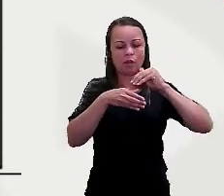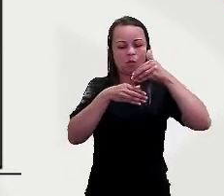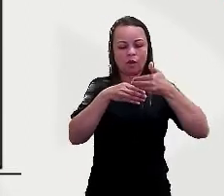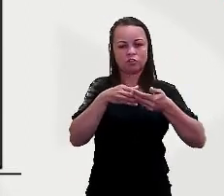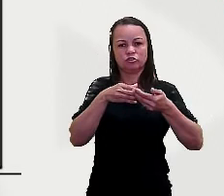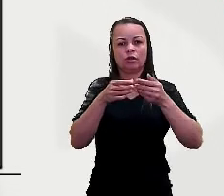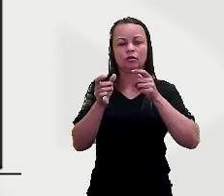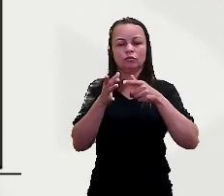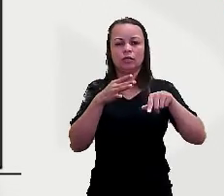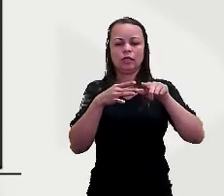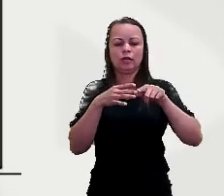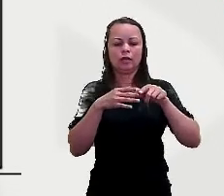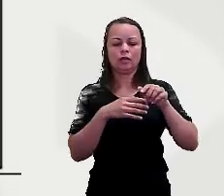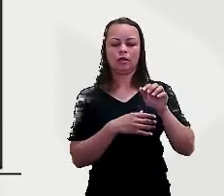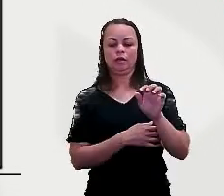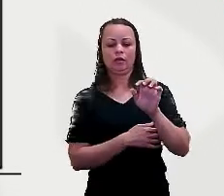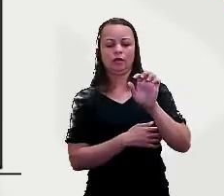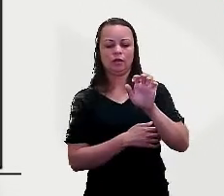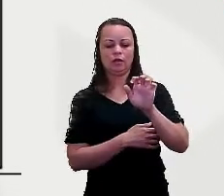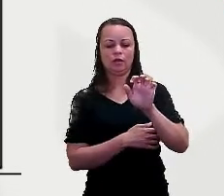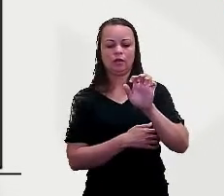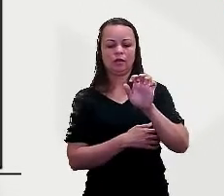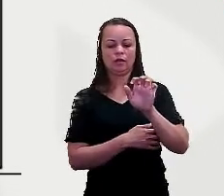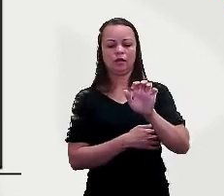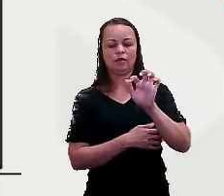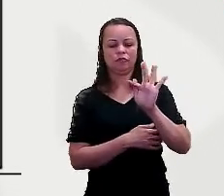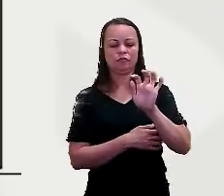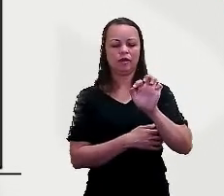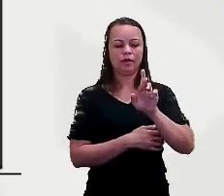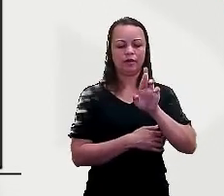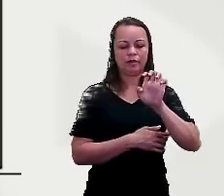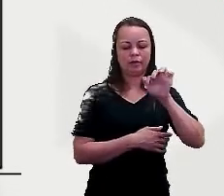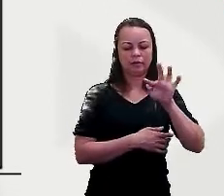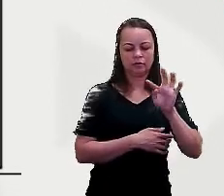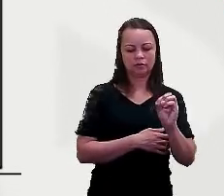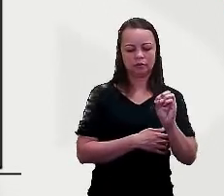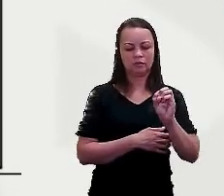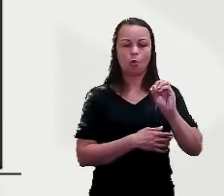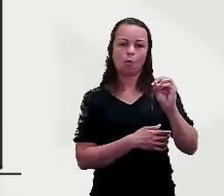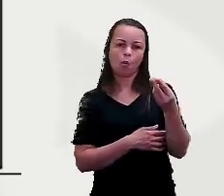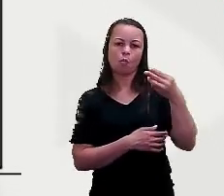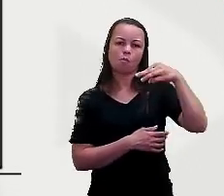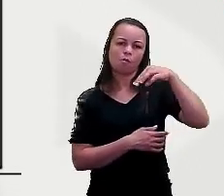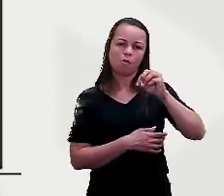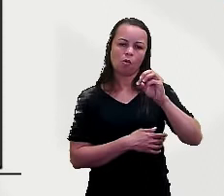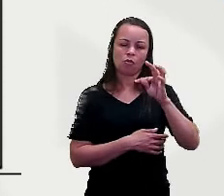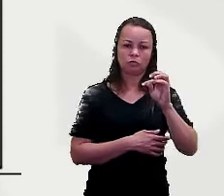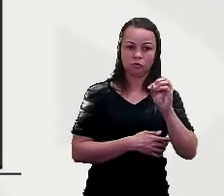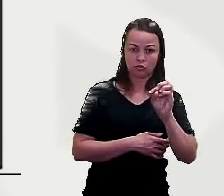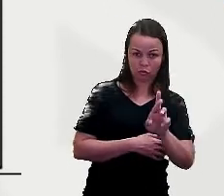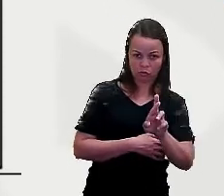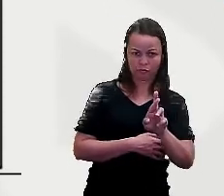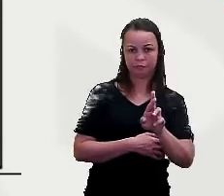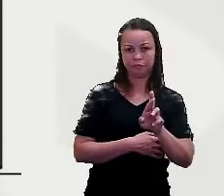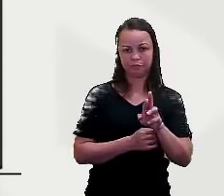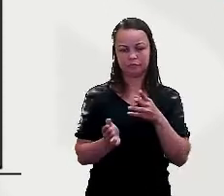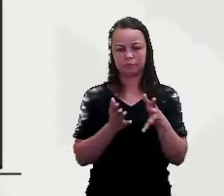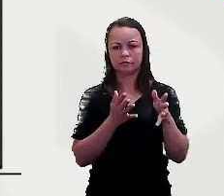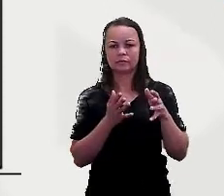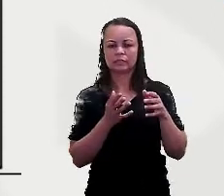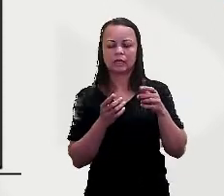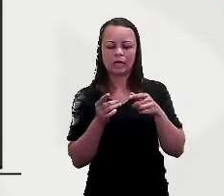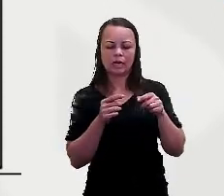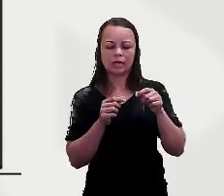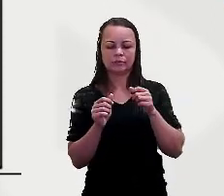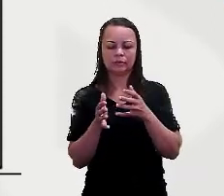de eferente ou motor. Então toda vez que eu pensar assim, neurônios aferentes, vem sensoriais, ele